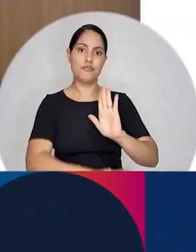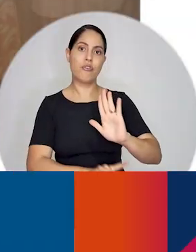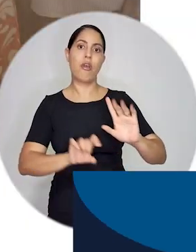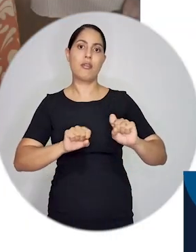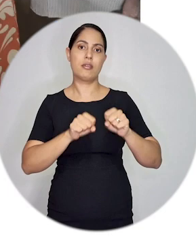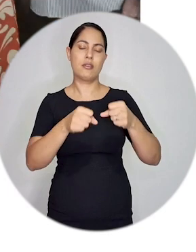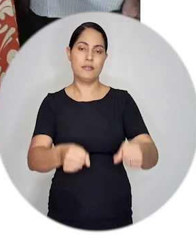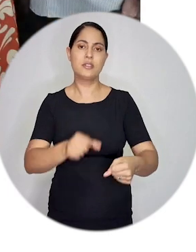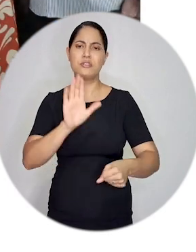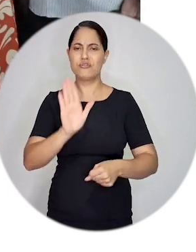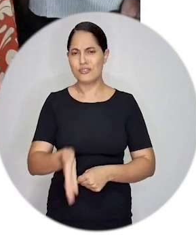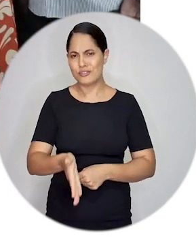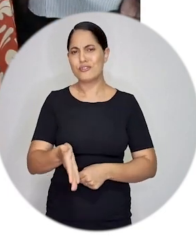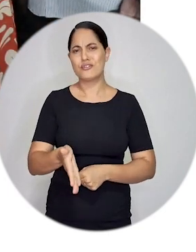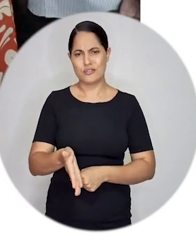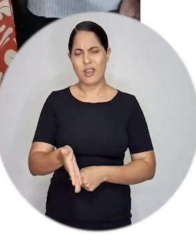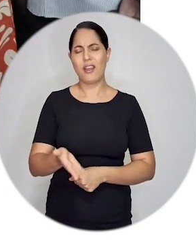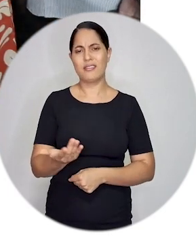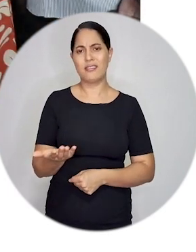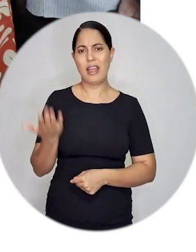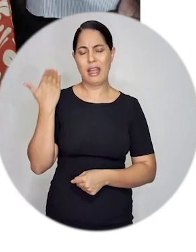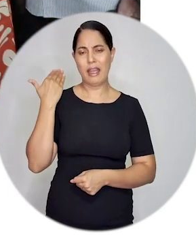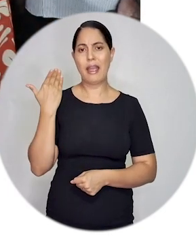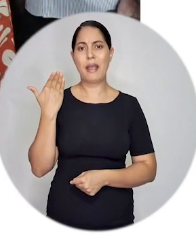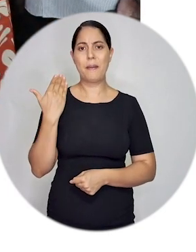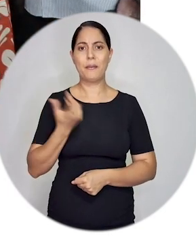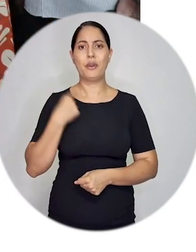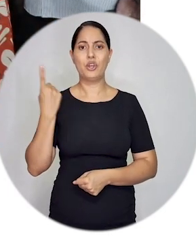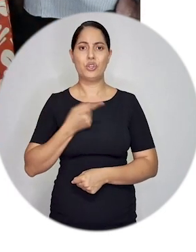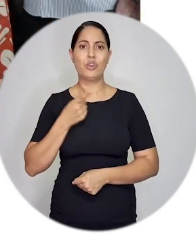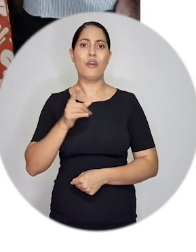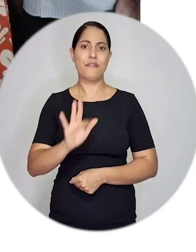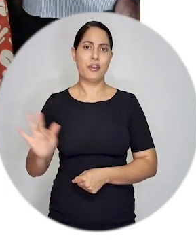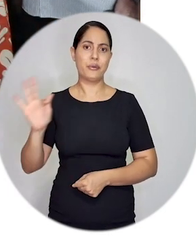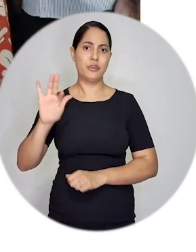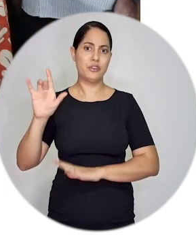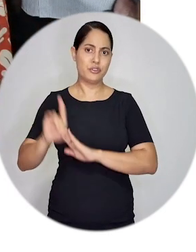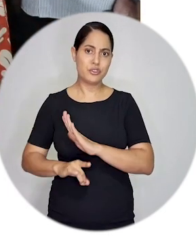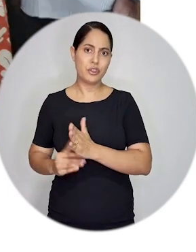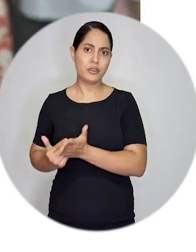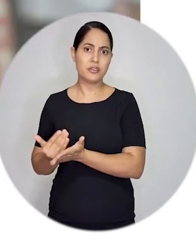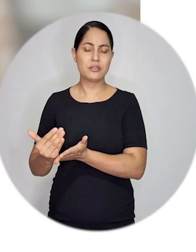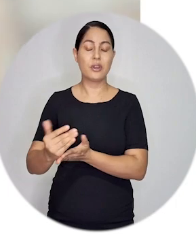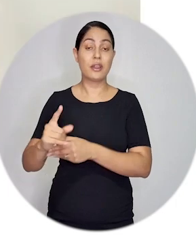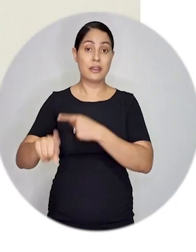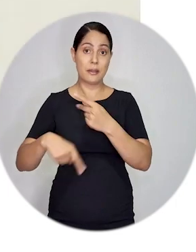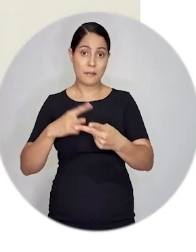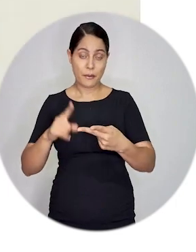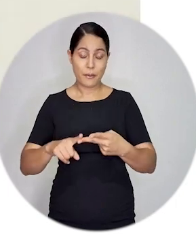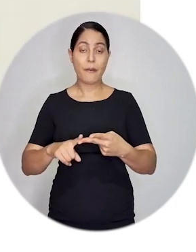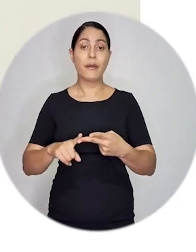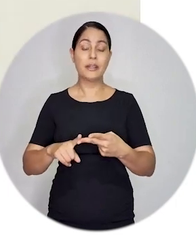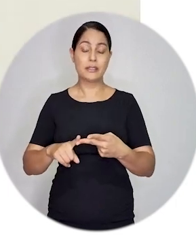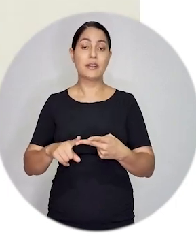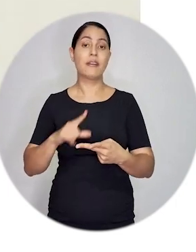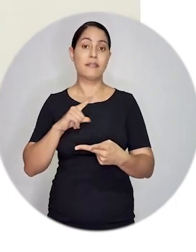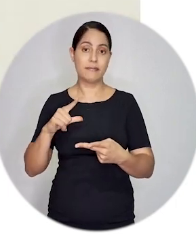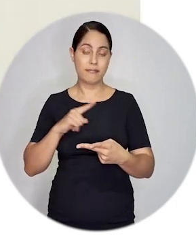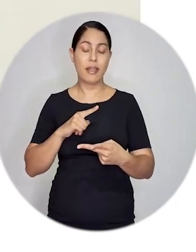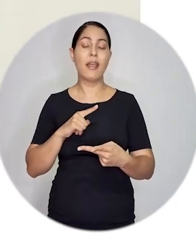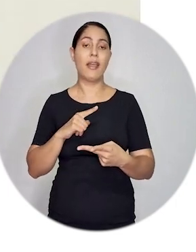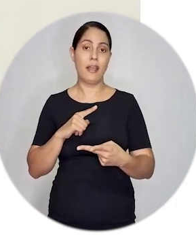direitos, iniciado ainda na época, né, na Faculdade de Direito, e que perpassou,